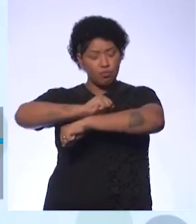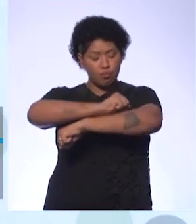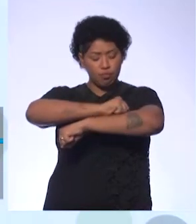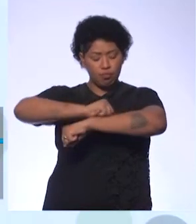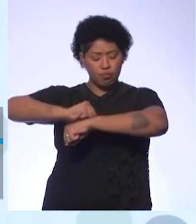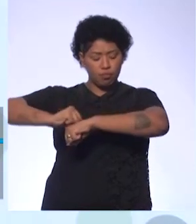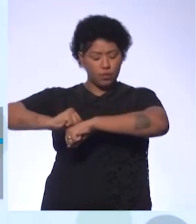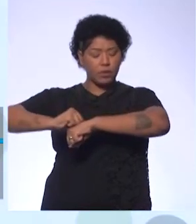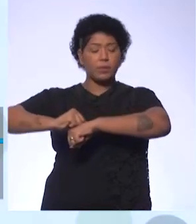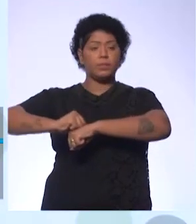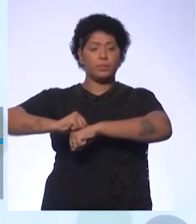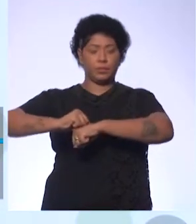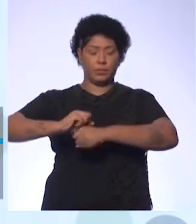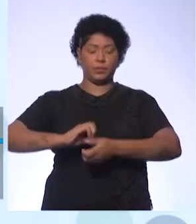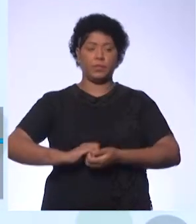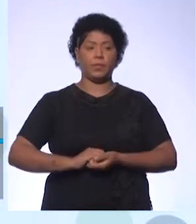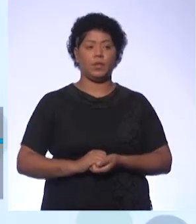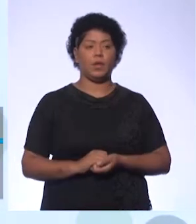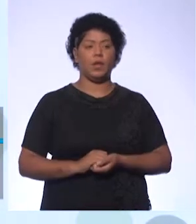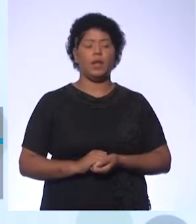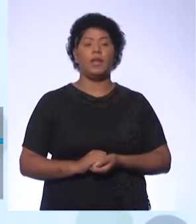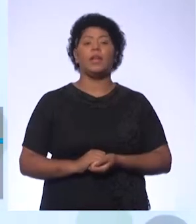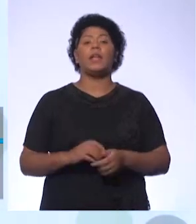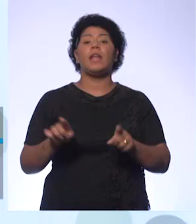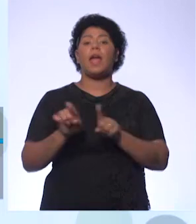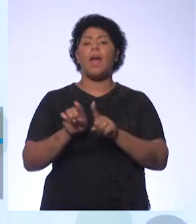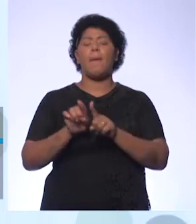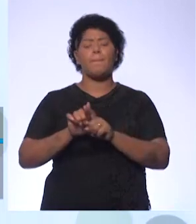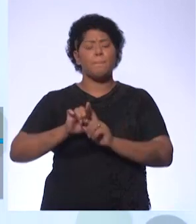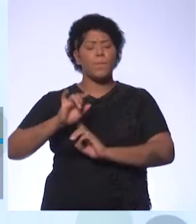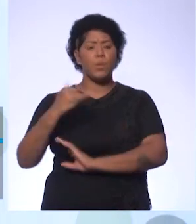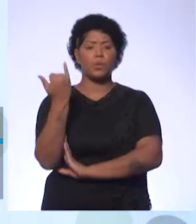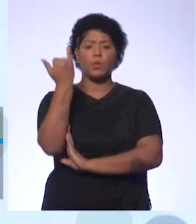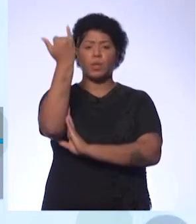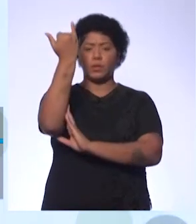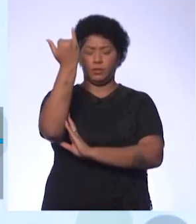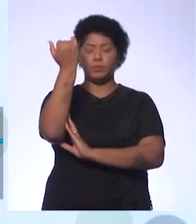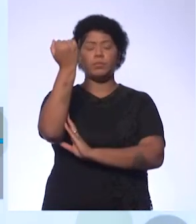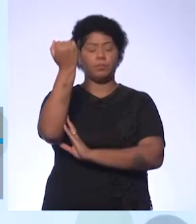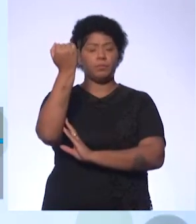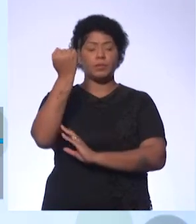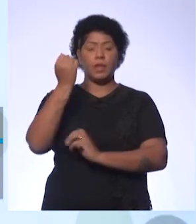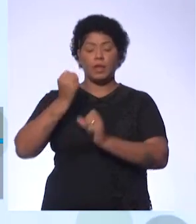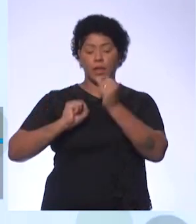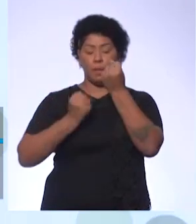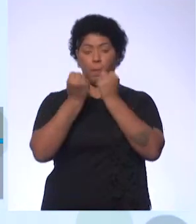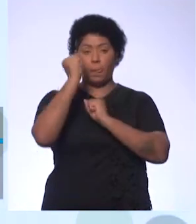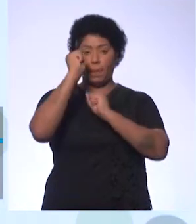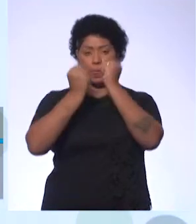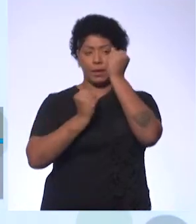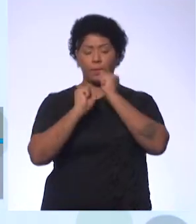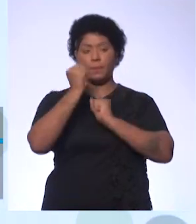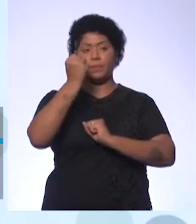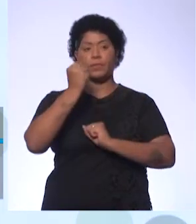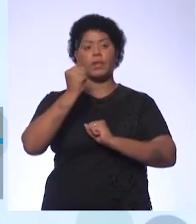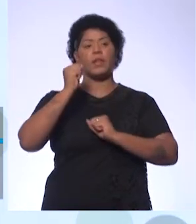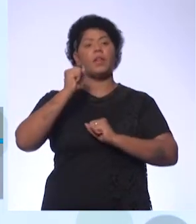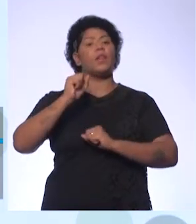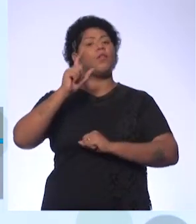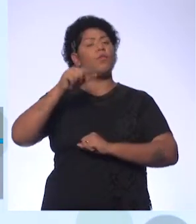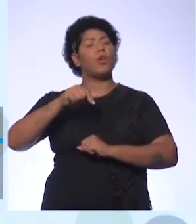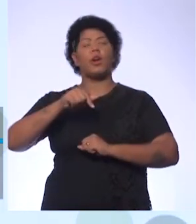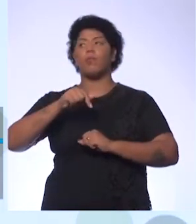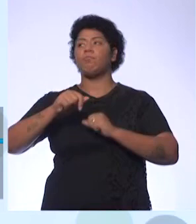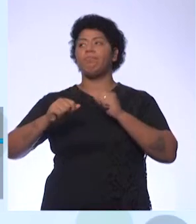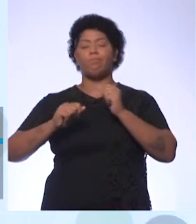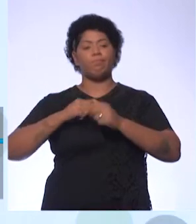matéria-prima, base importantíssima para a indústria têxtil, que foi aí a grande protagonista no processo de desenvolvimento da industrialização na